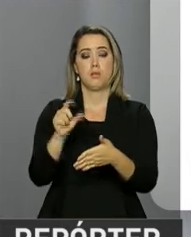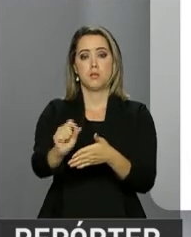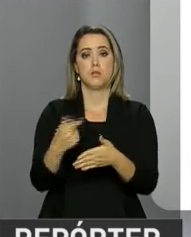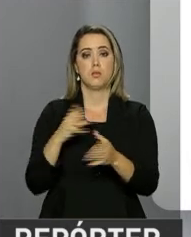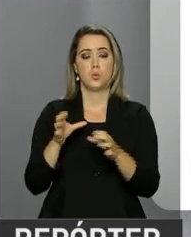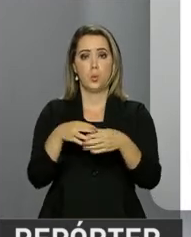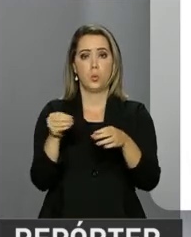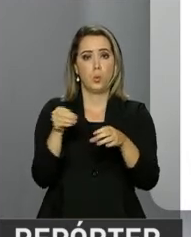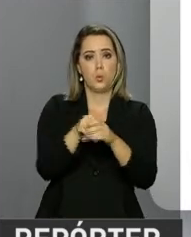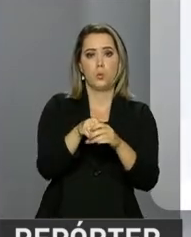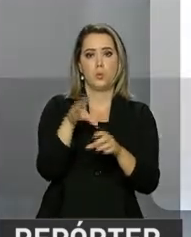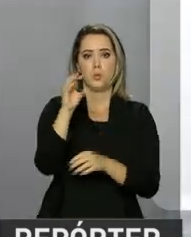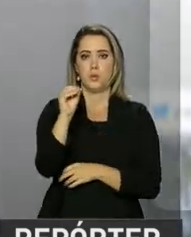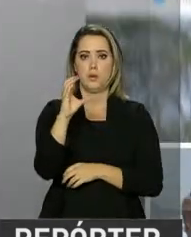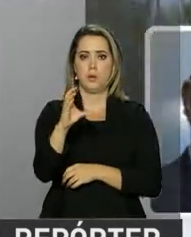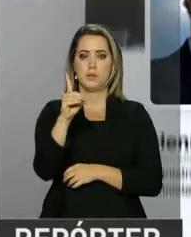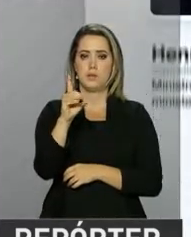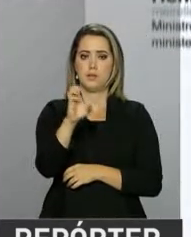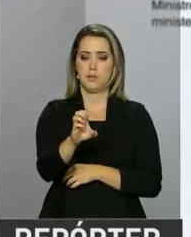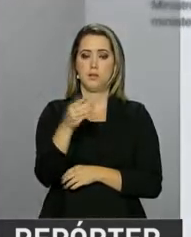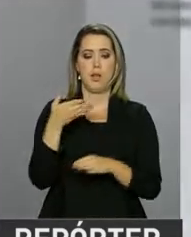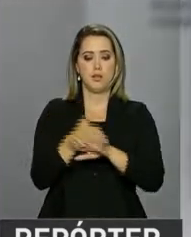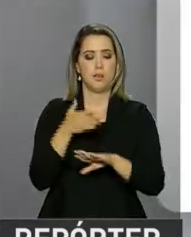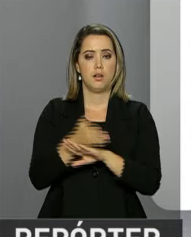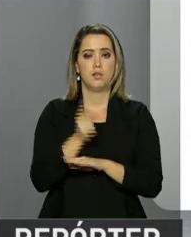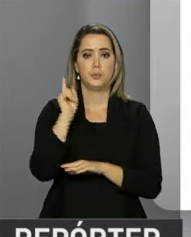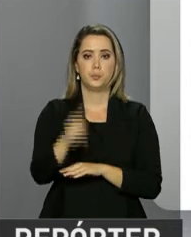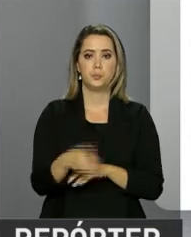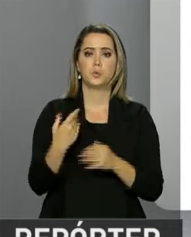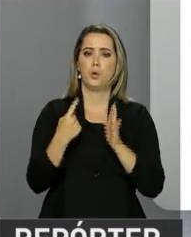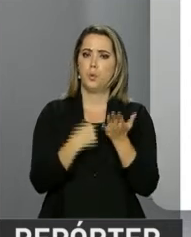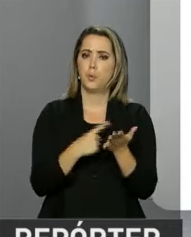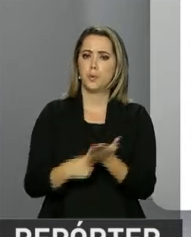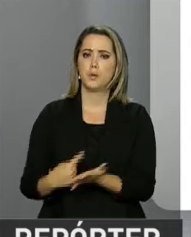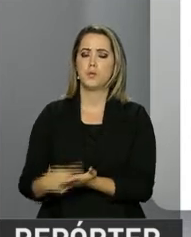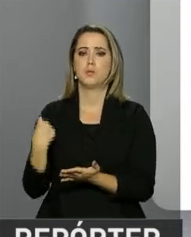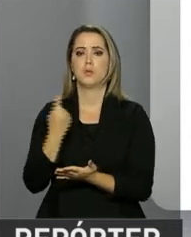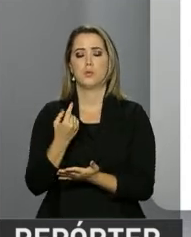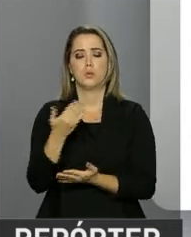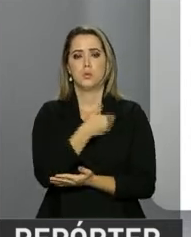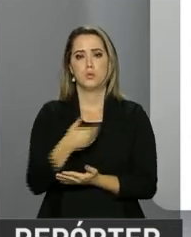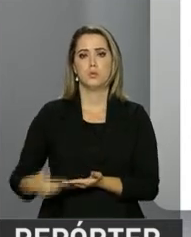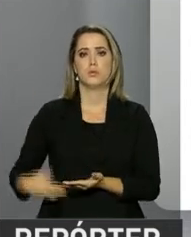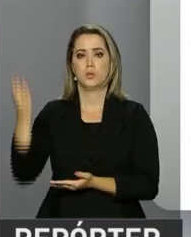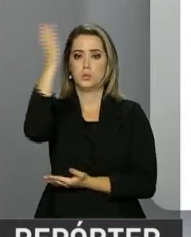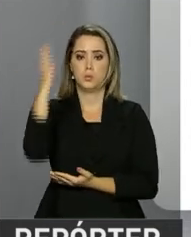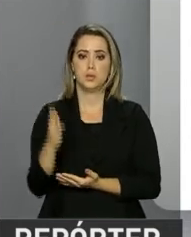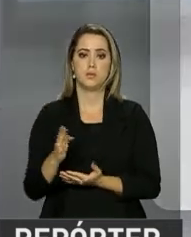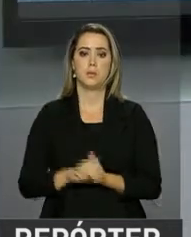recebida. Segundo Henrique Meirelles, a entrada na organização faz parte da agenda de reformas do governo brasileiro.